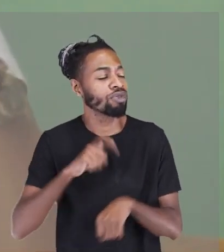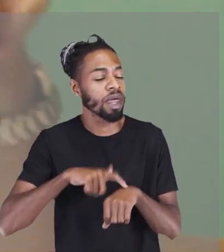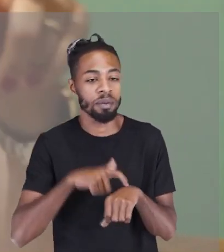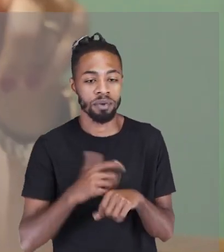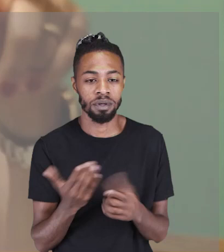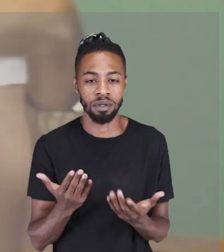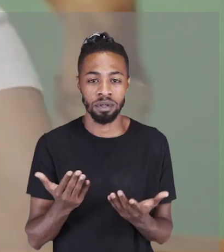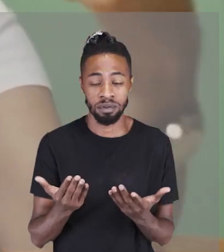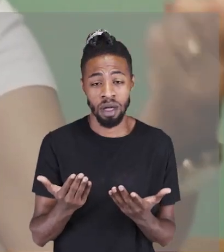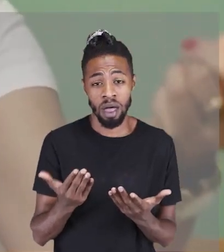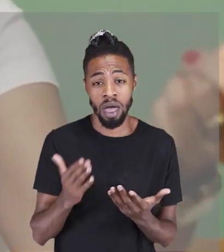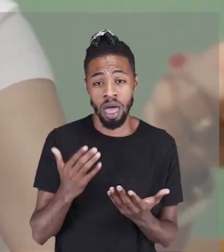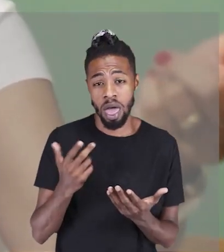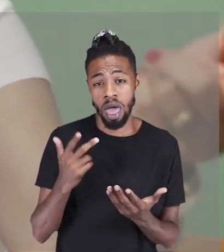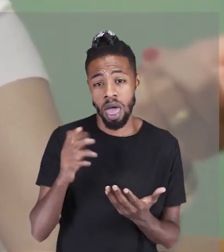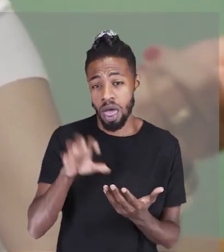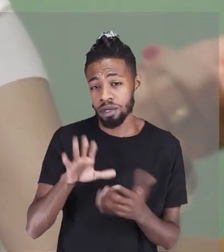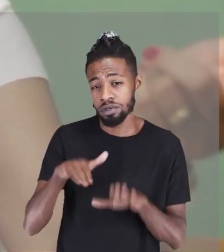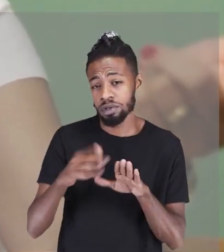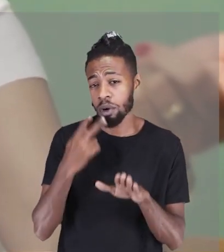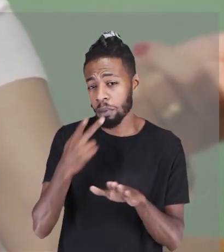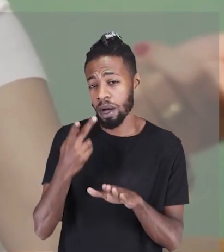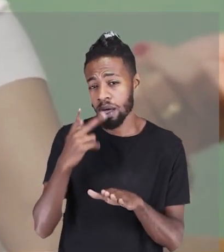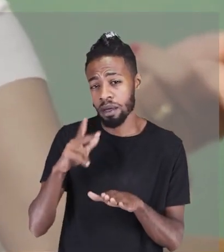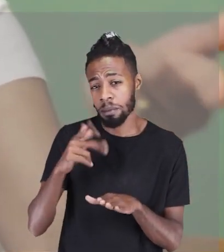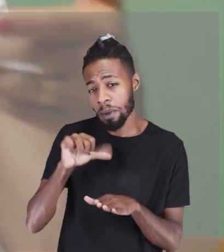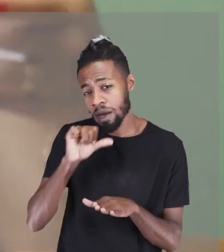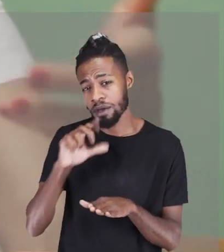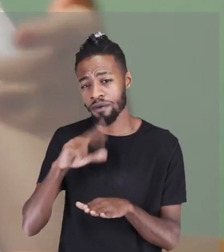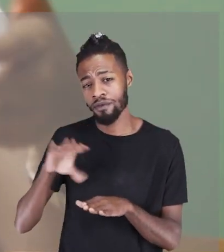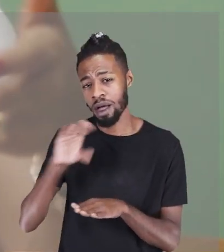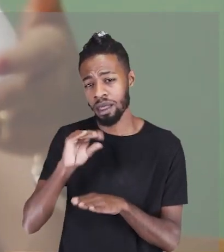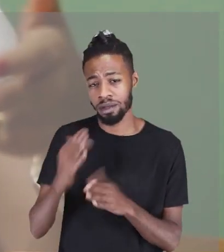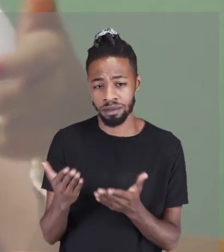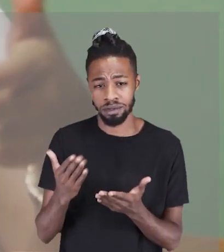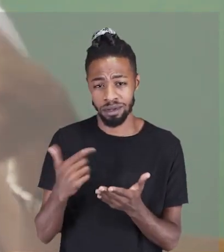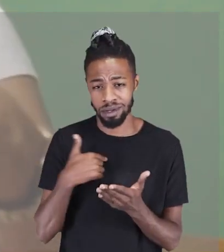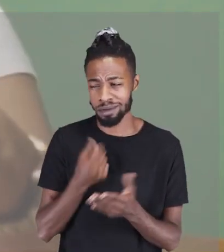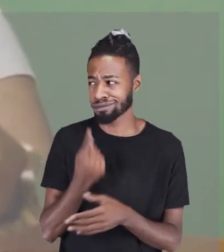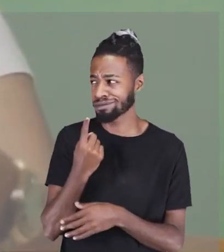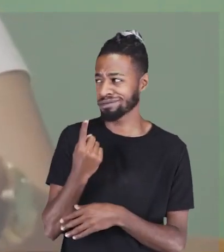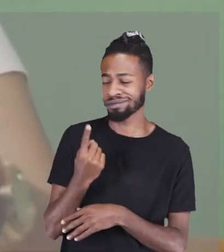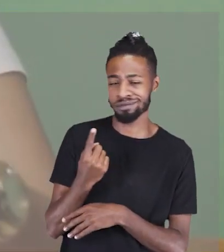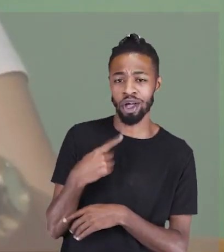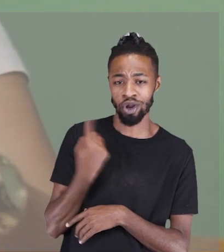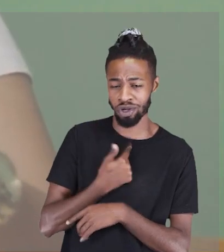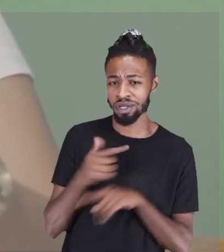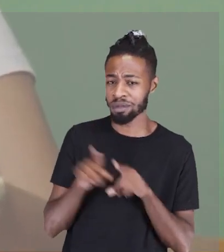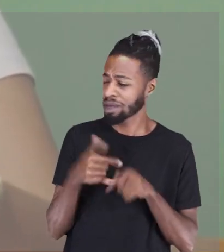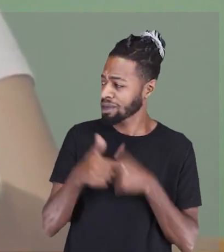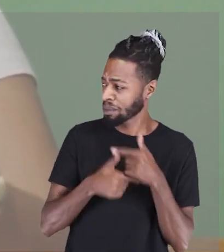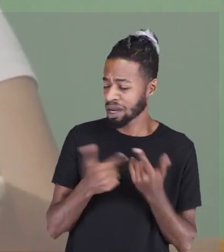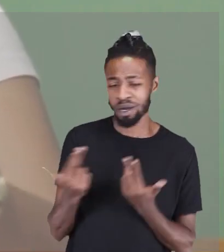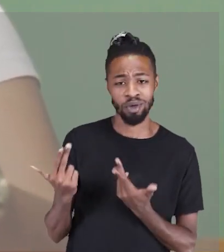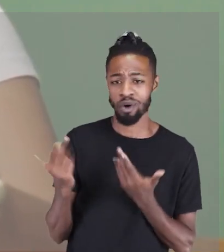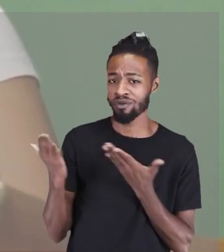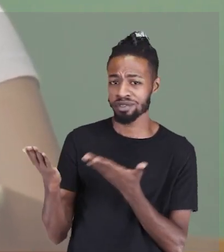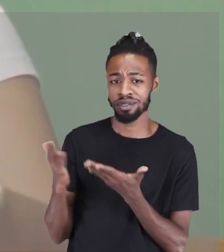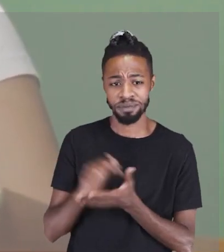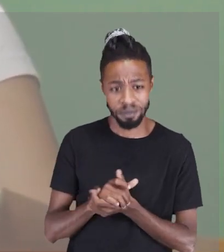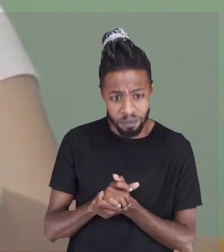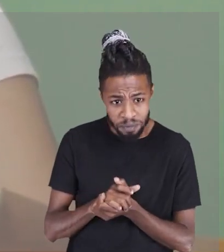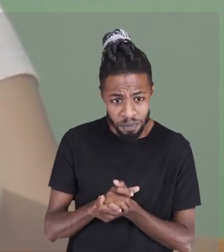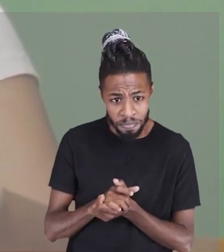pessoas, inclusive, desconhecem que um professor trabalha. Né? Engraçado. A gente falava, mas nós estamos também